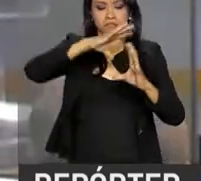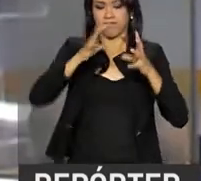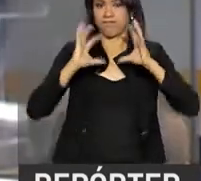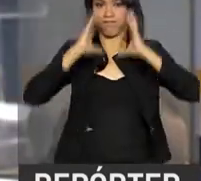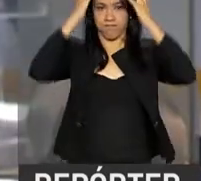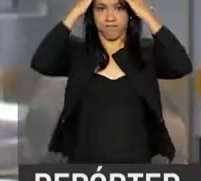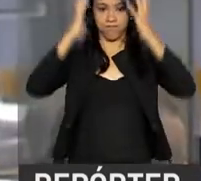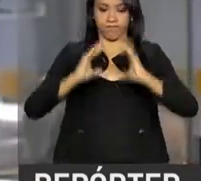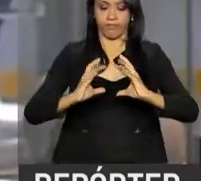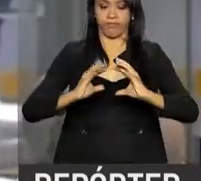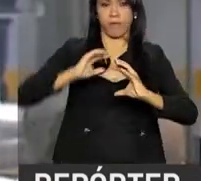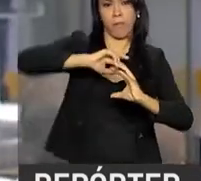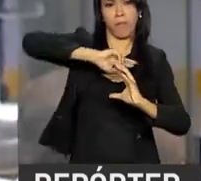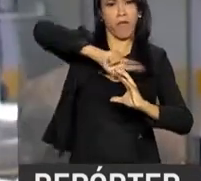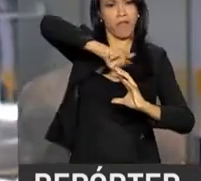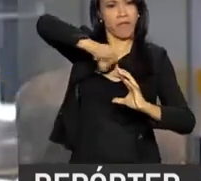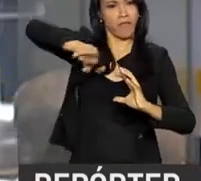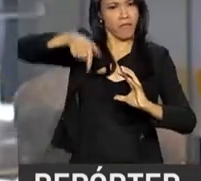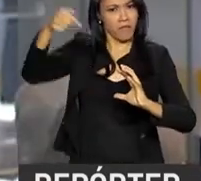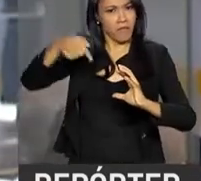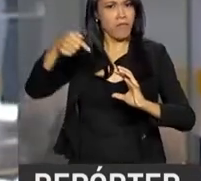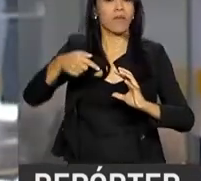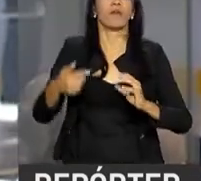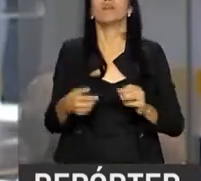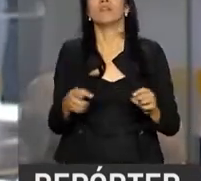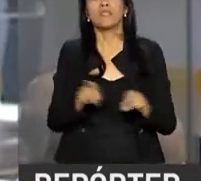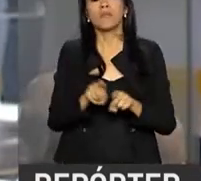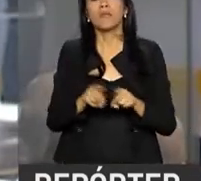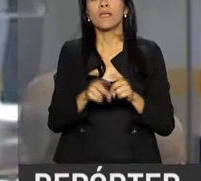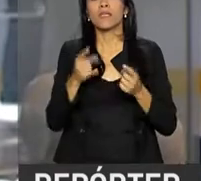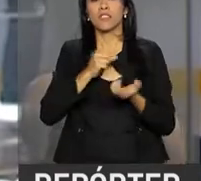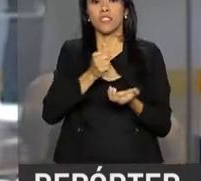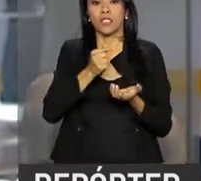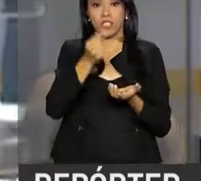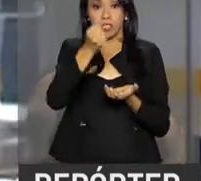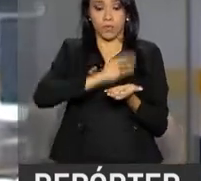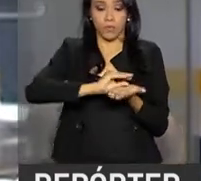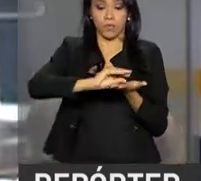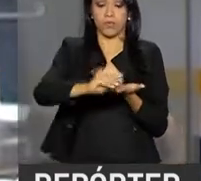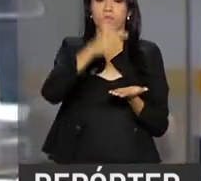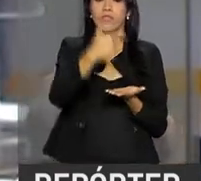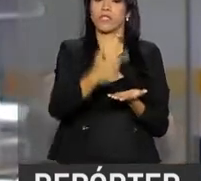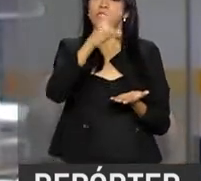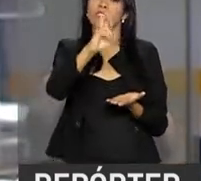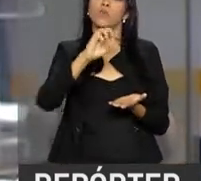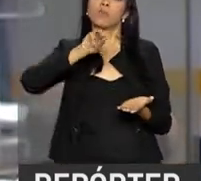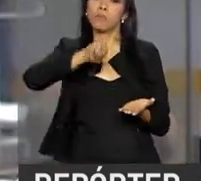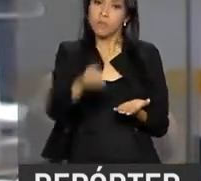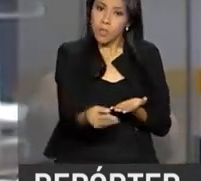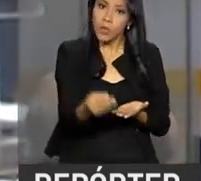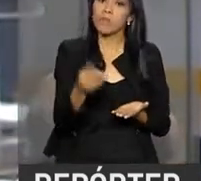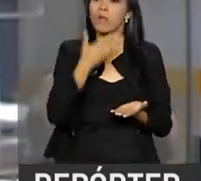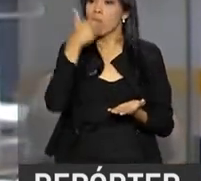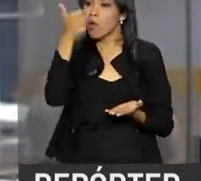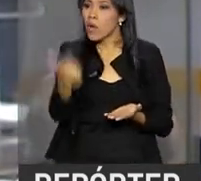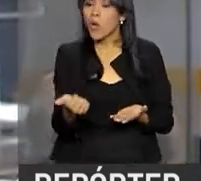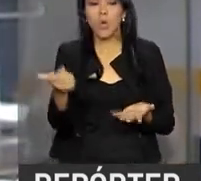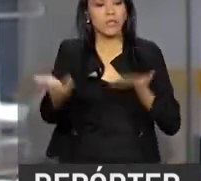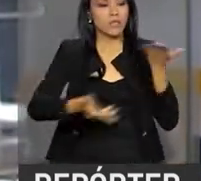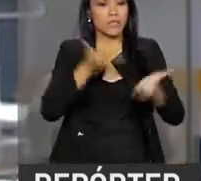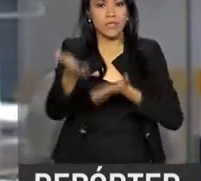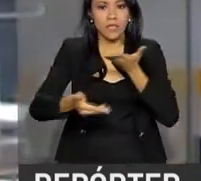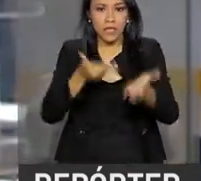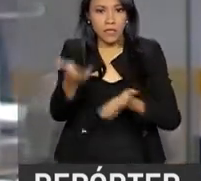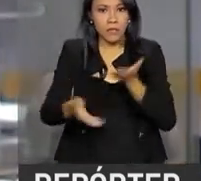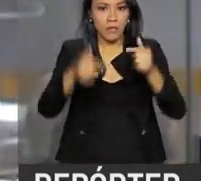fazem uso dessa tecnologia além da liberação de 25 milhões de reais para melhorar os serviços de tratamento